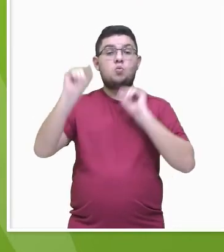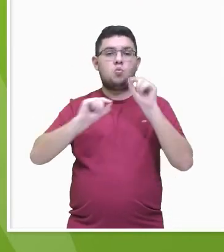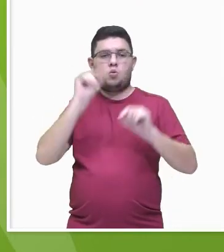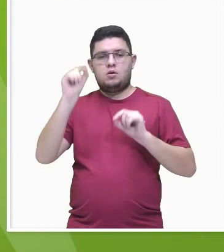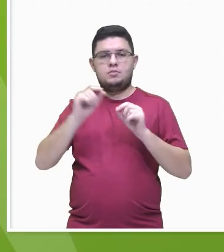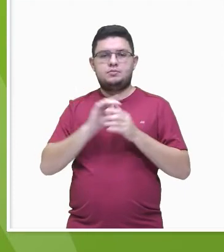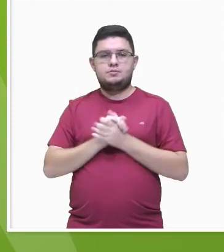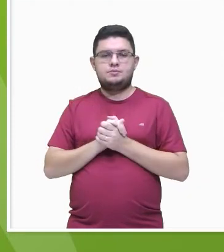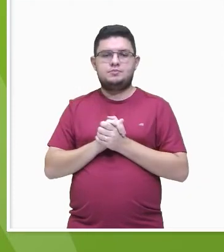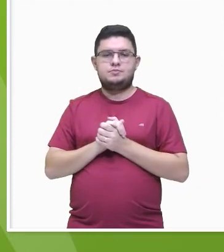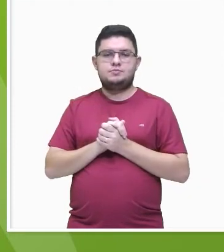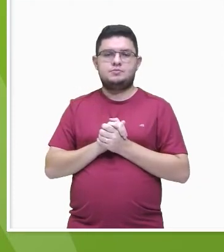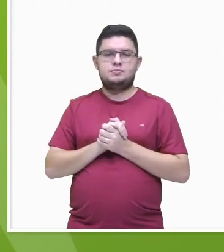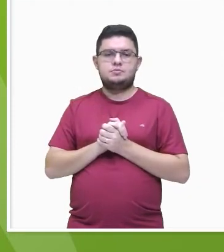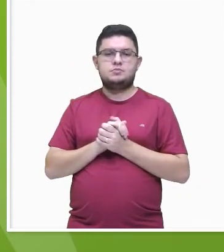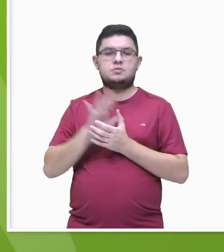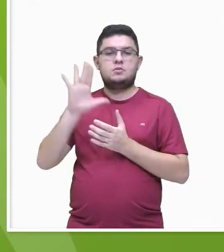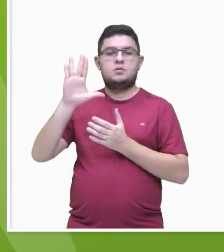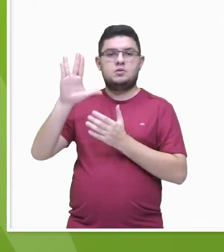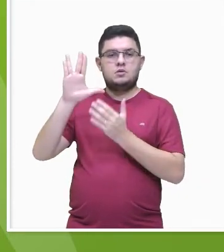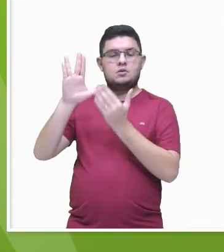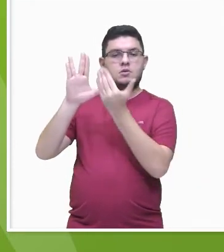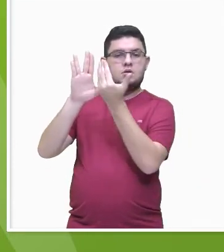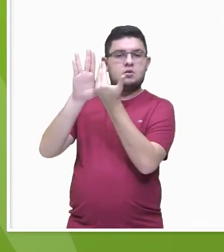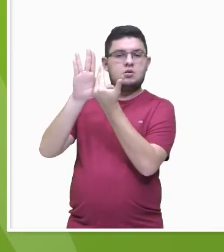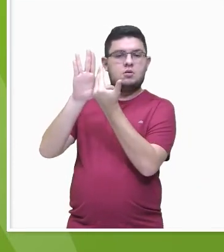Desse lado aqui, onde nós temos esses três